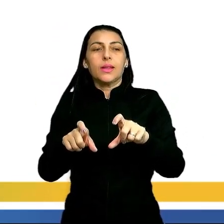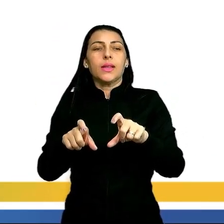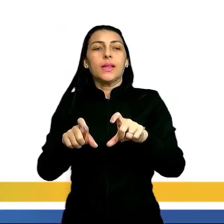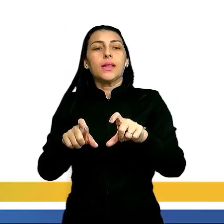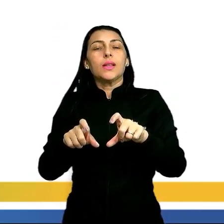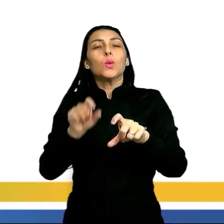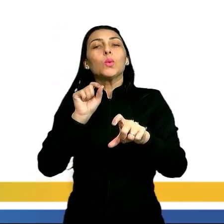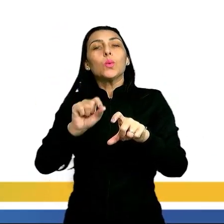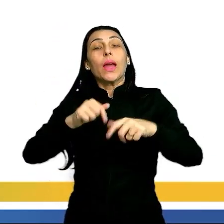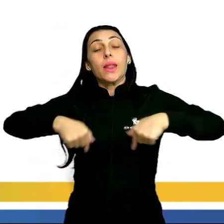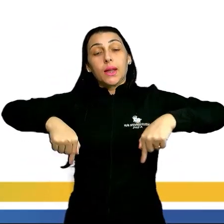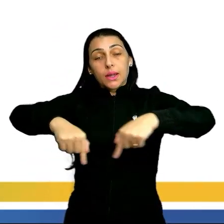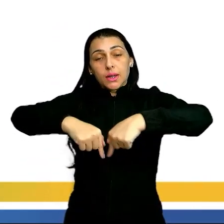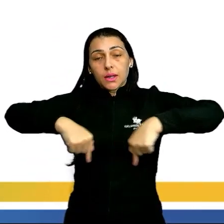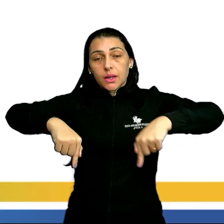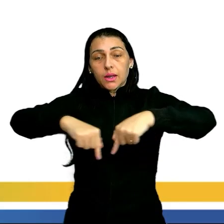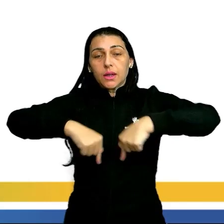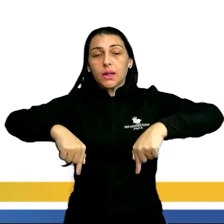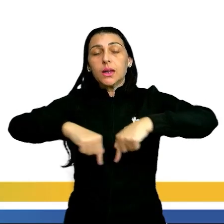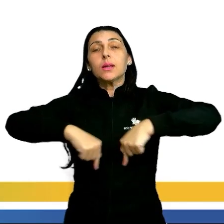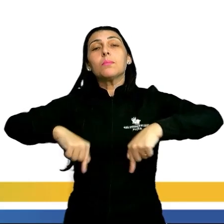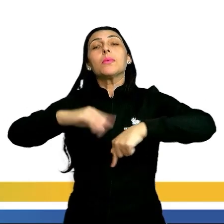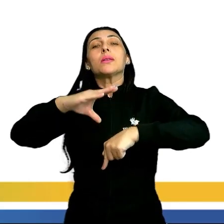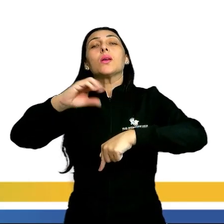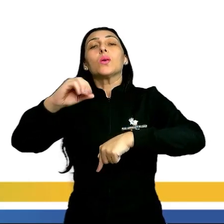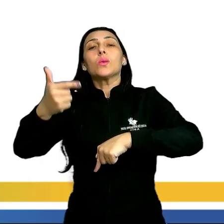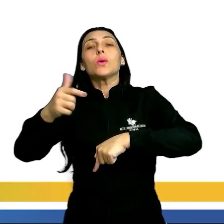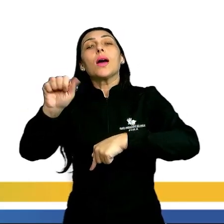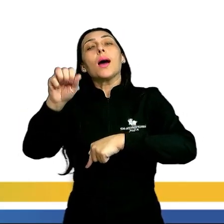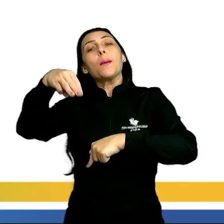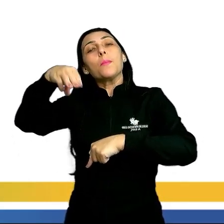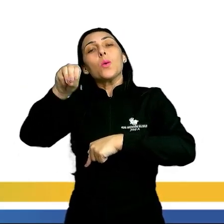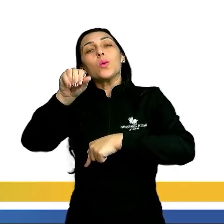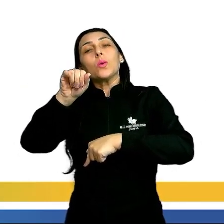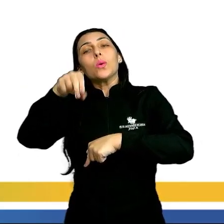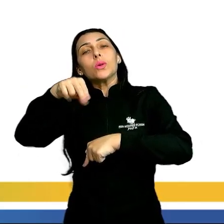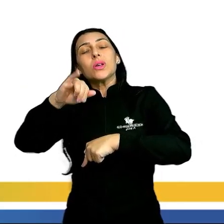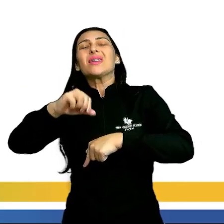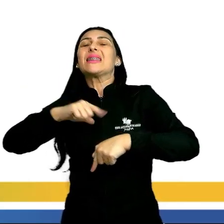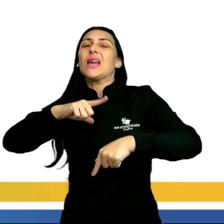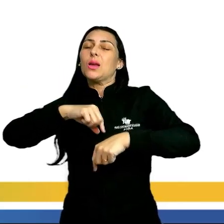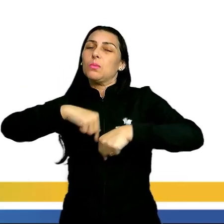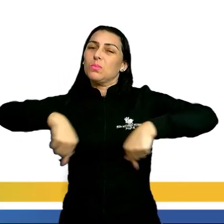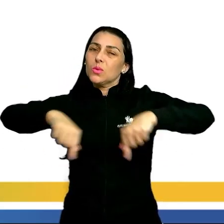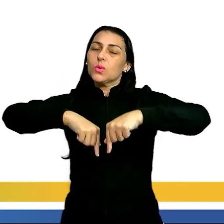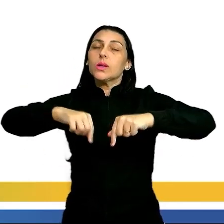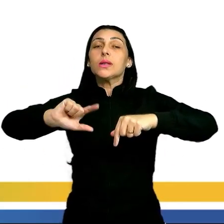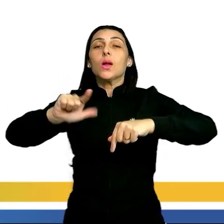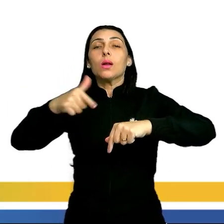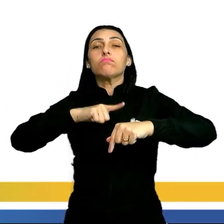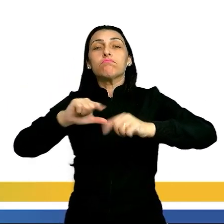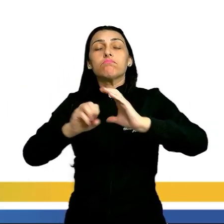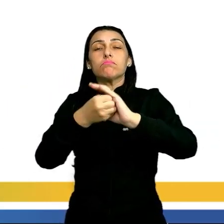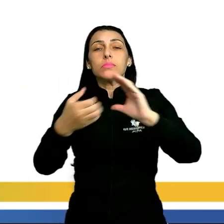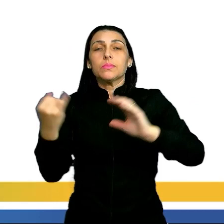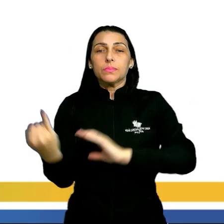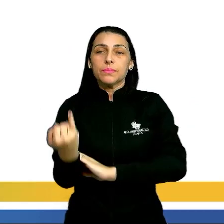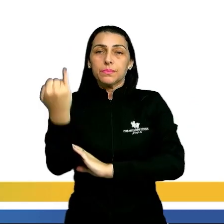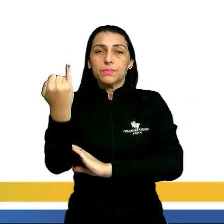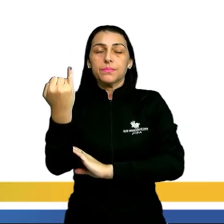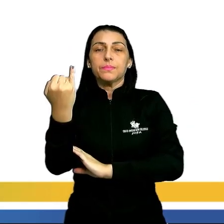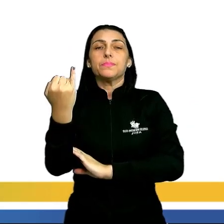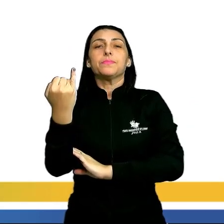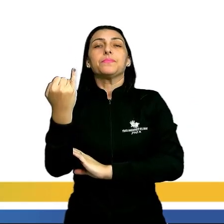símbolos aí da química, né? O carbono, o amoníaco, a gente vai ter outras características que são importantes